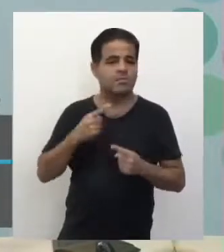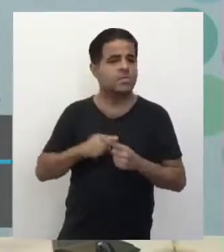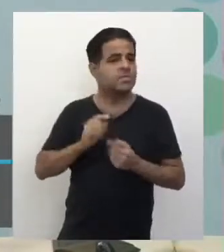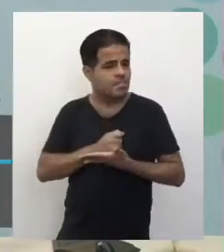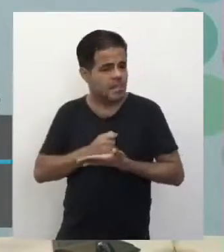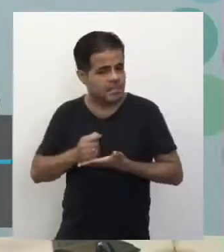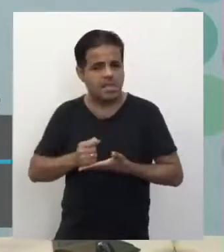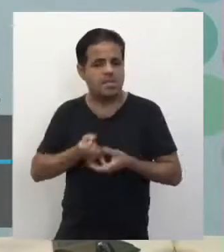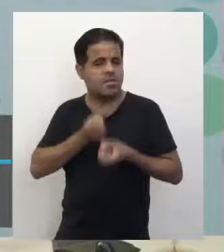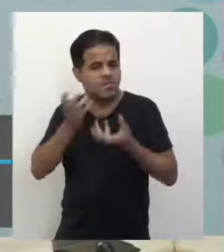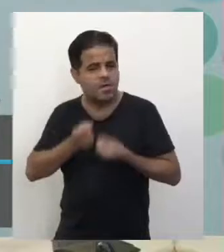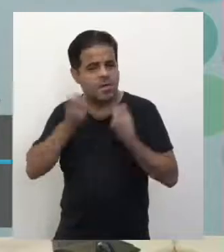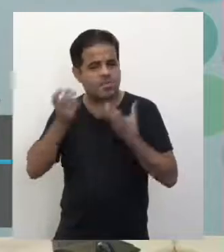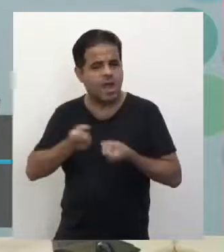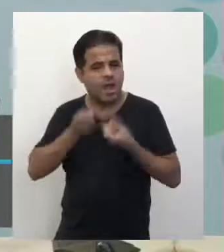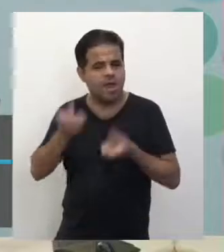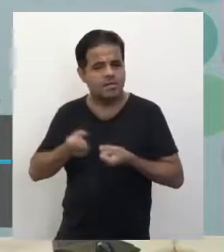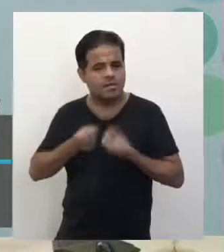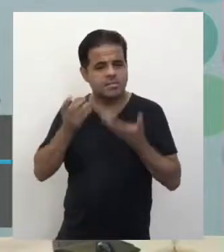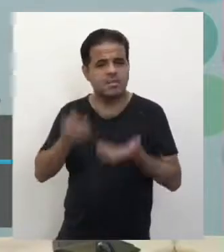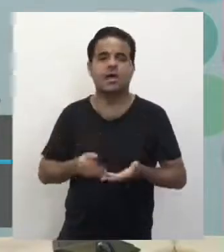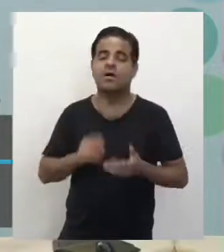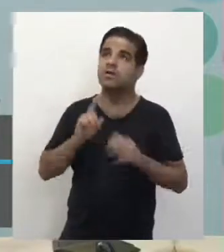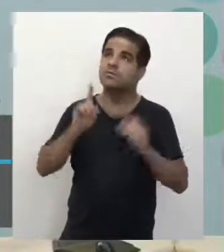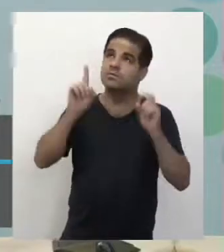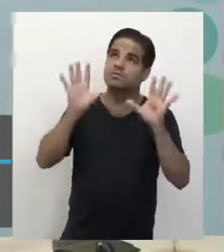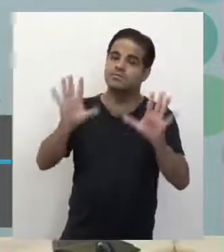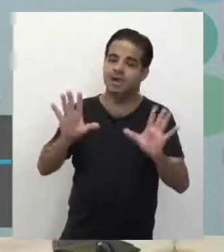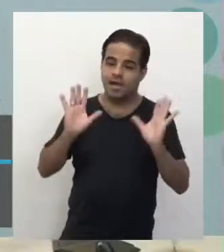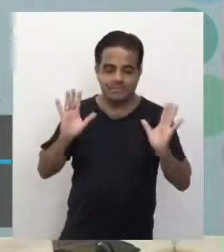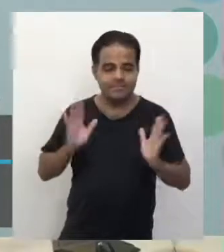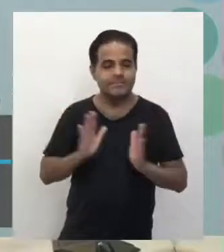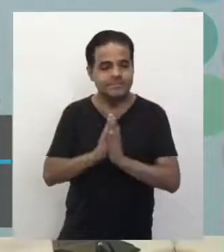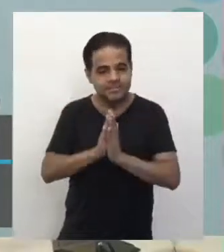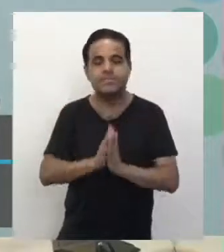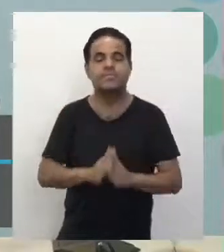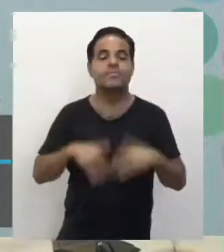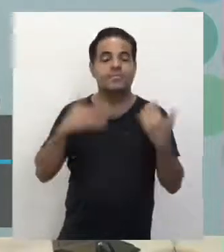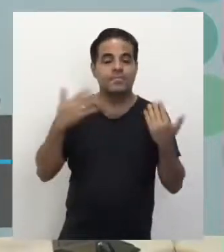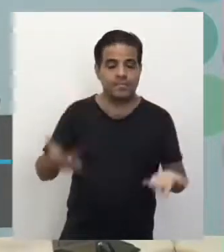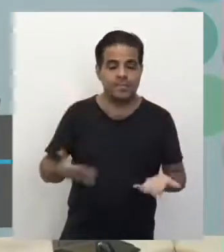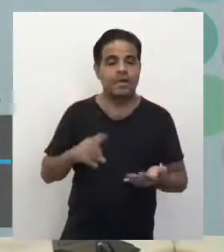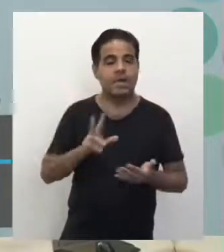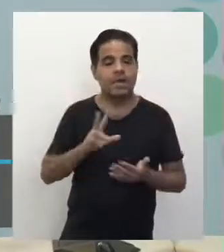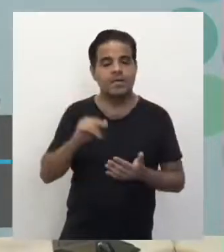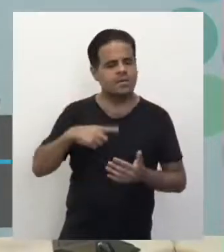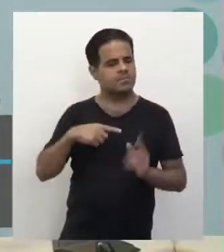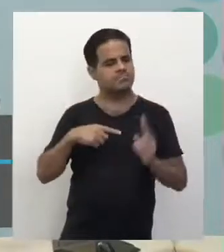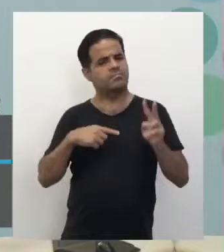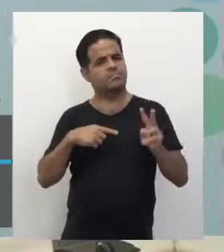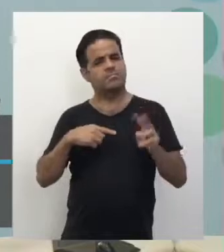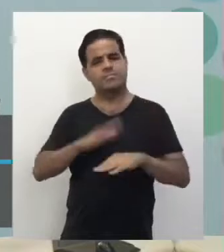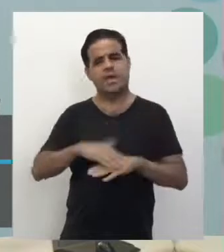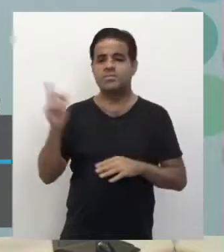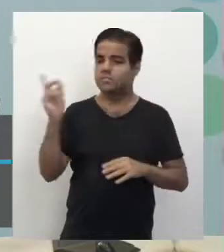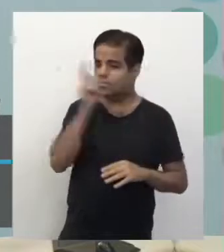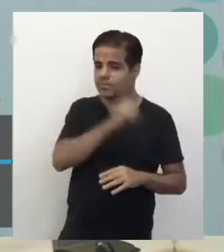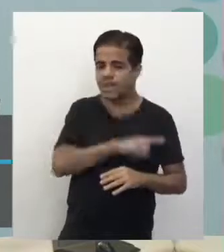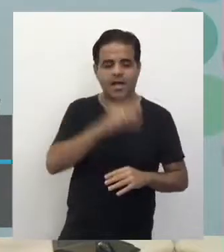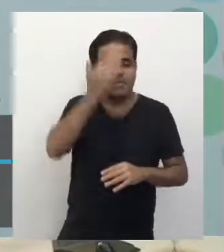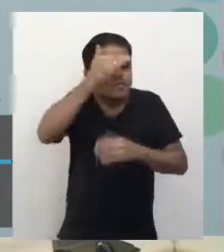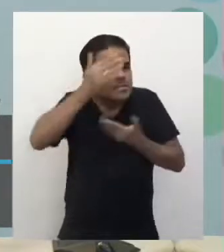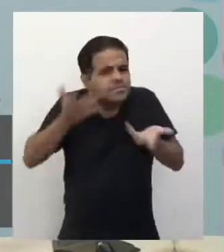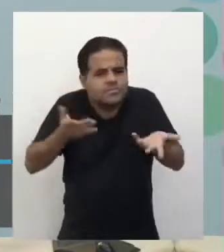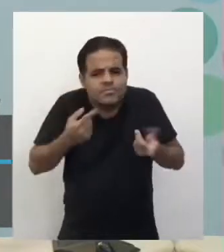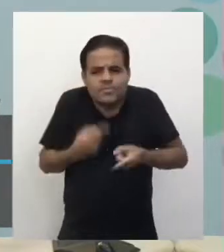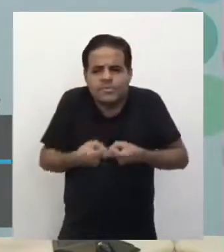passado essa informação, se Deus quiser. E aí, né, ela vai ter um pouquinho mais de dificuldade em compreender. Mas